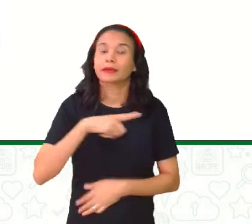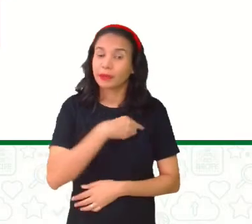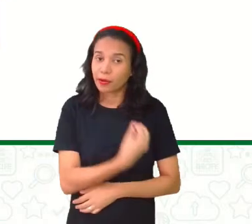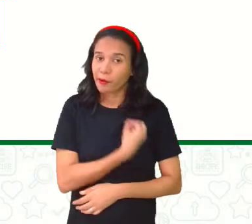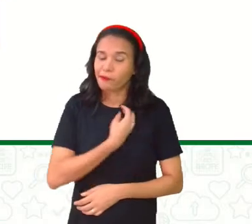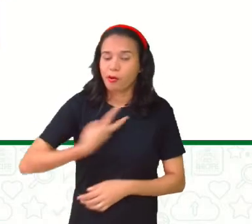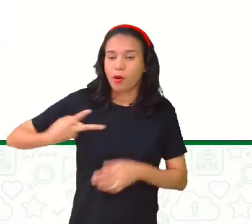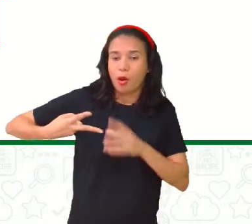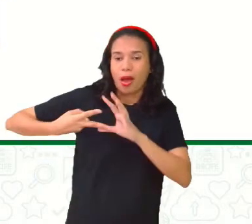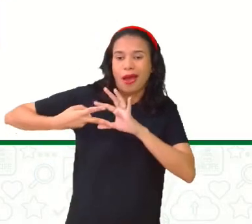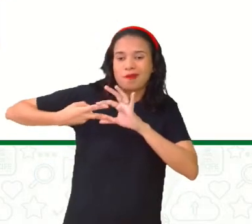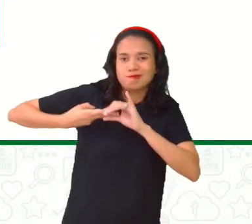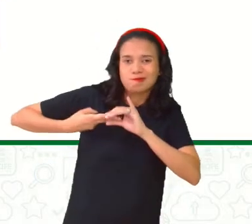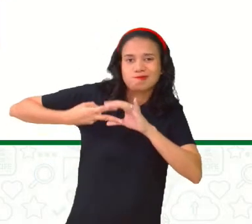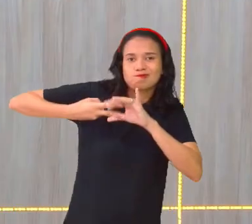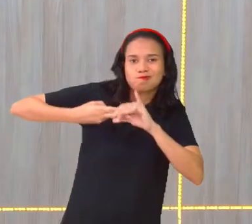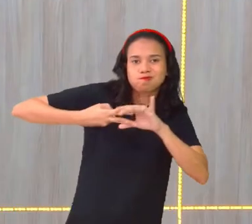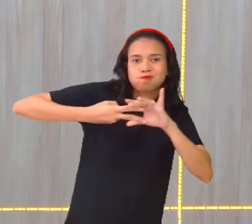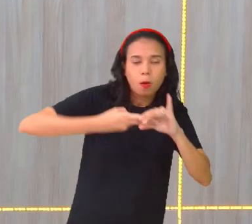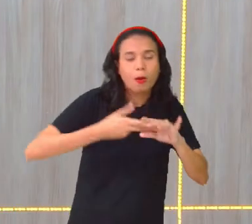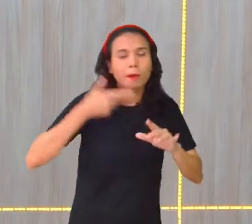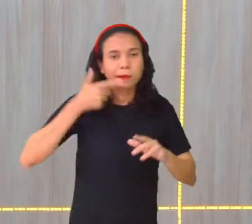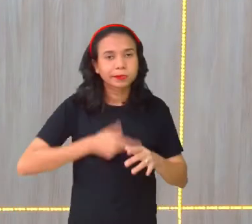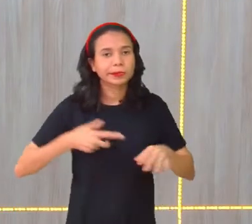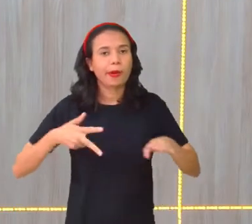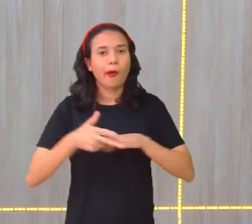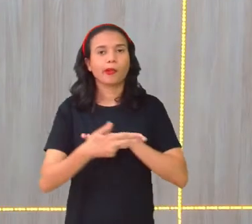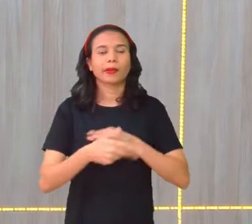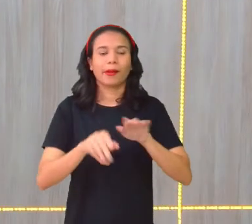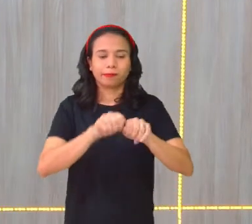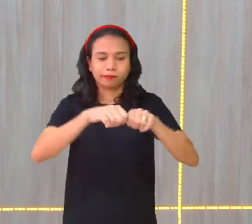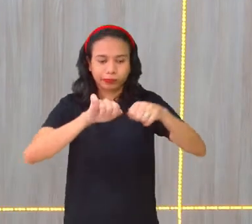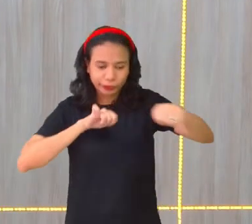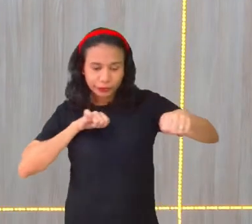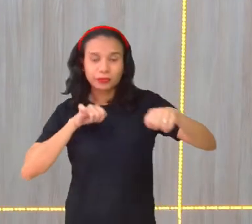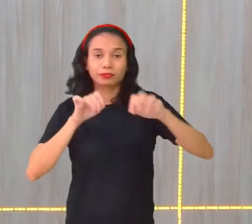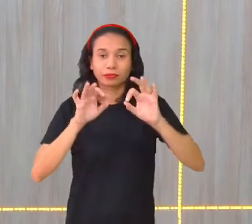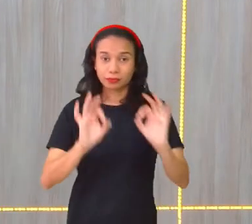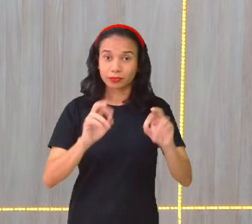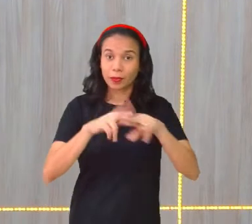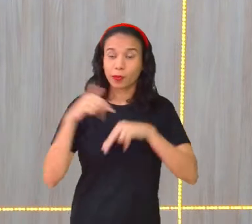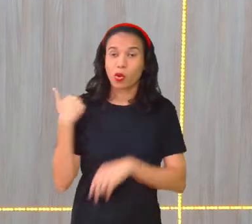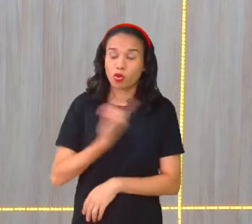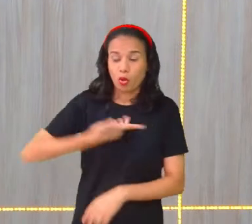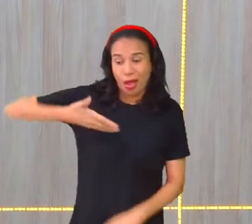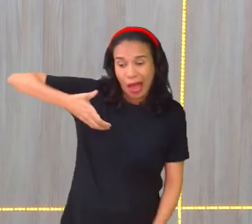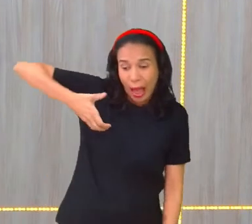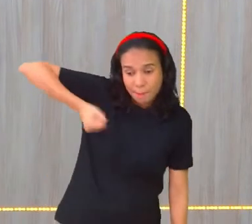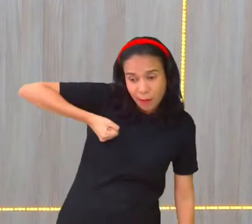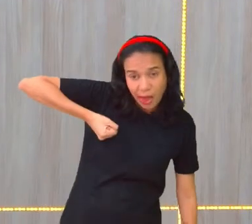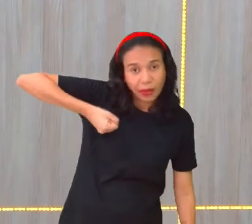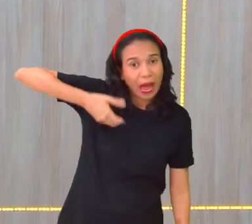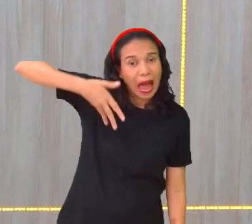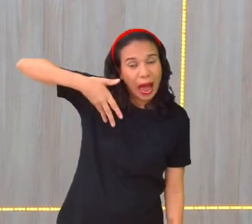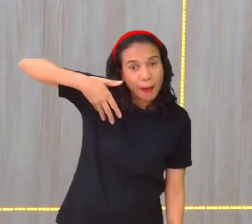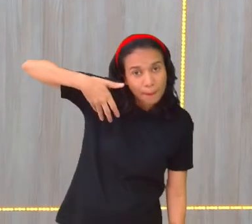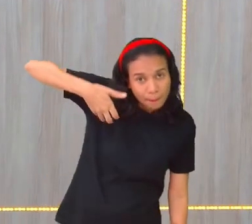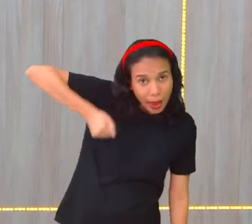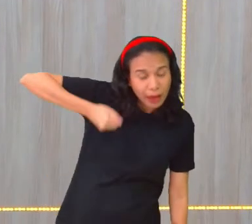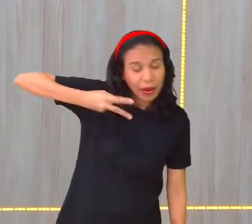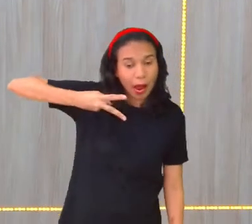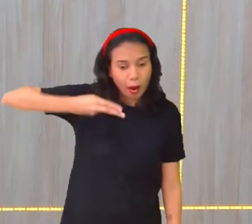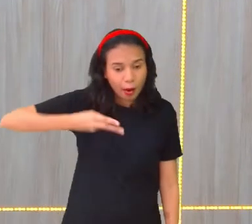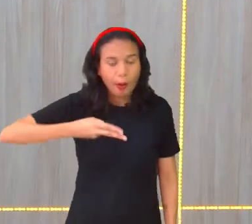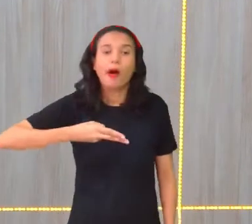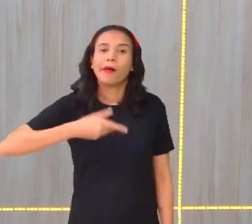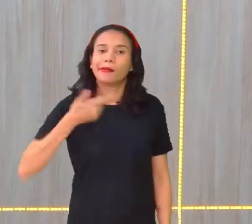para oferecer o quê? Resistência àquele movimento da tesoura, né? Então, a gente aperta a tesoura, quando vai cortar, tem